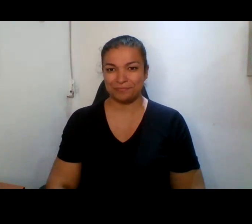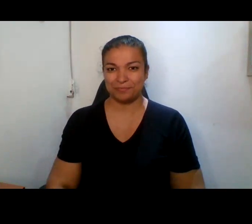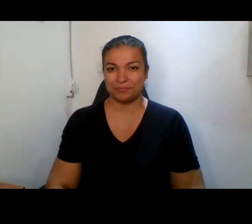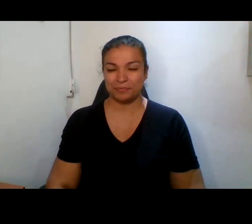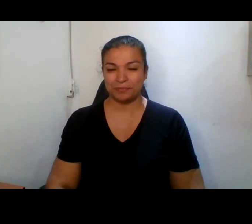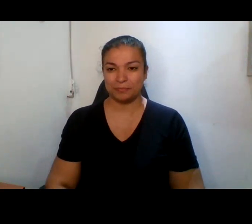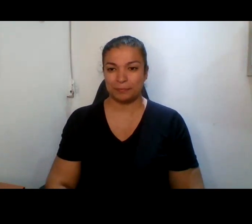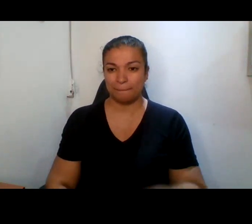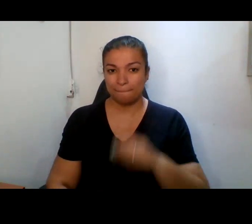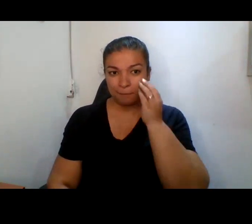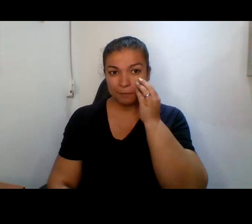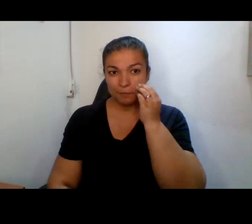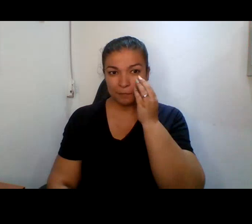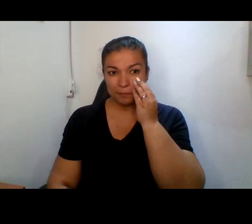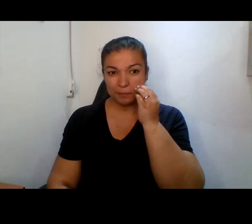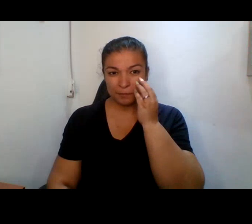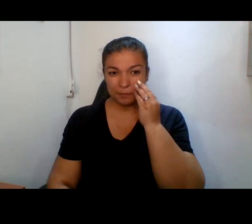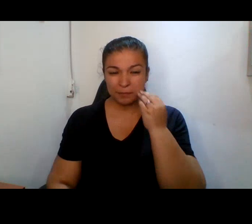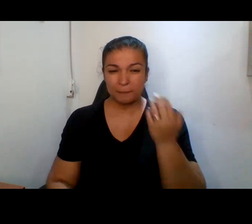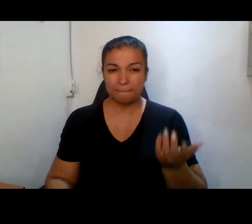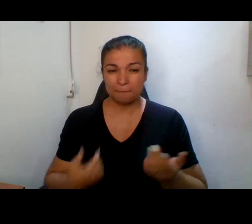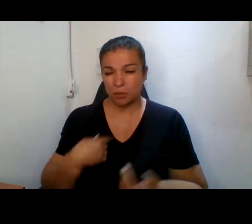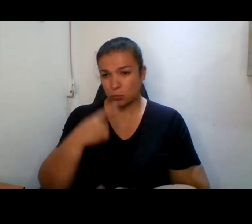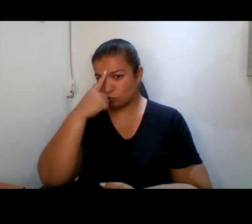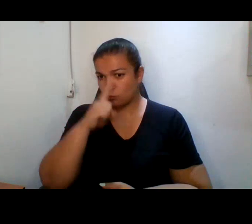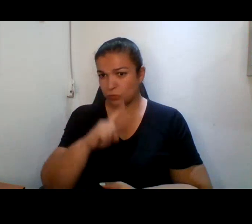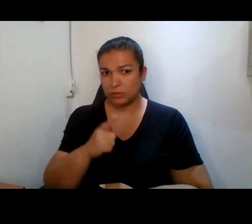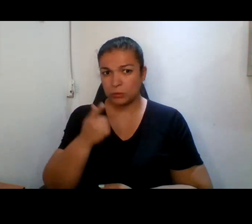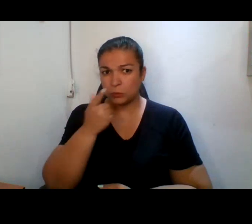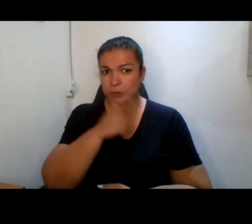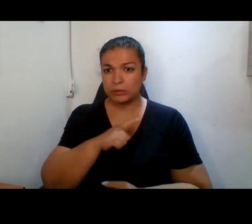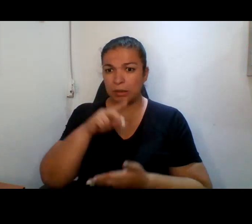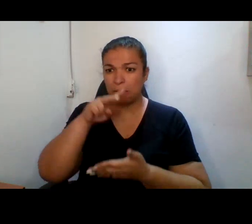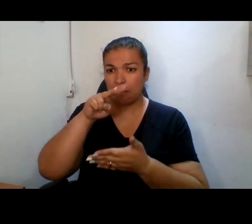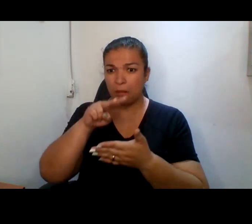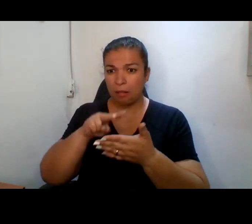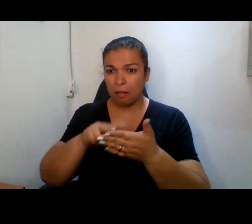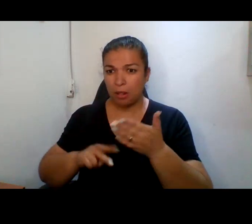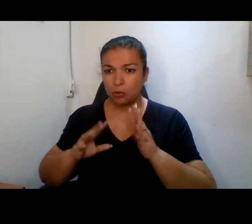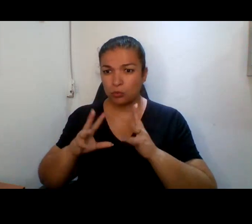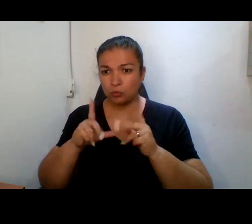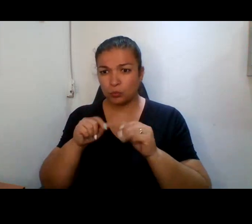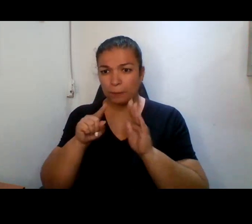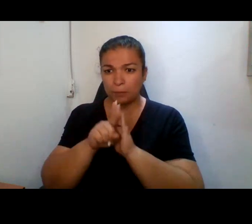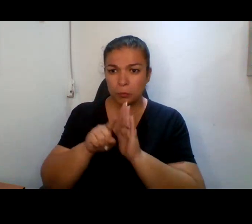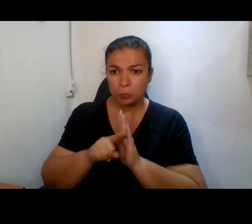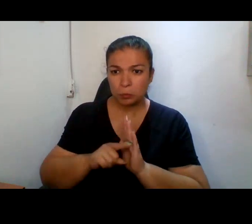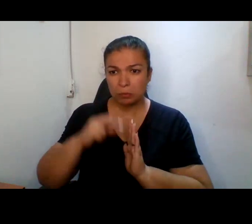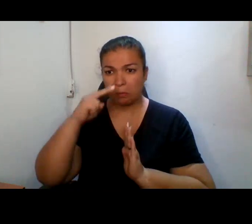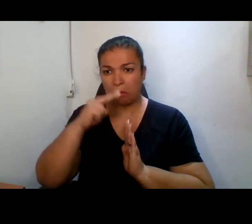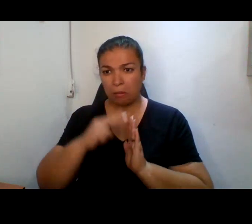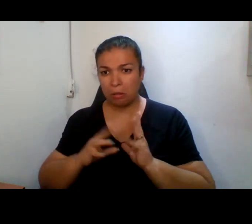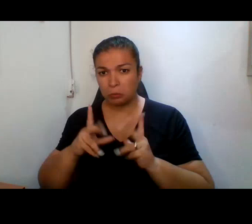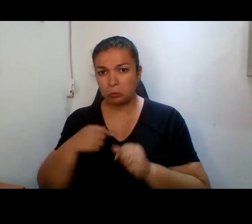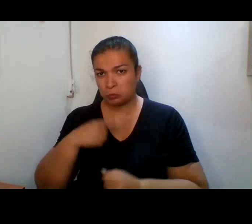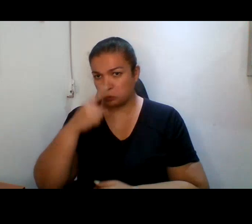Eu não sei se eu consegui ler todas as perguntas aqui no chat.